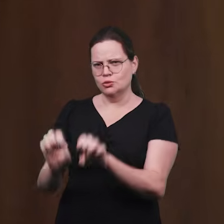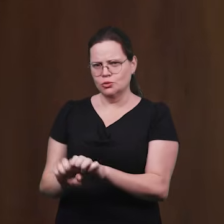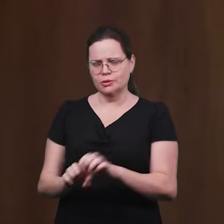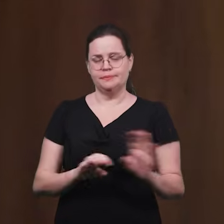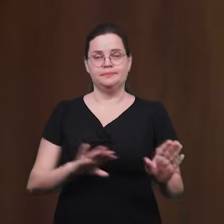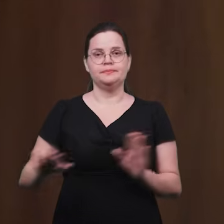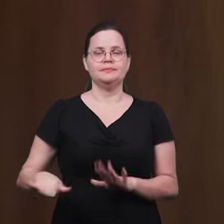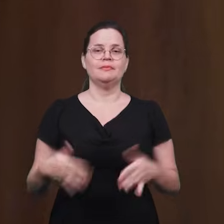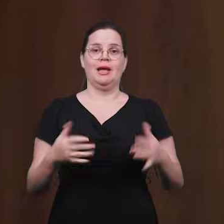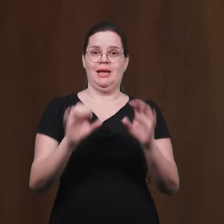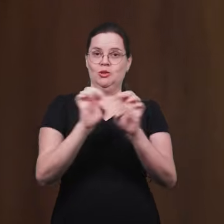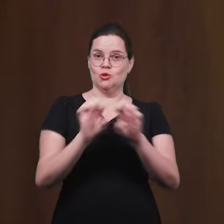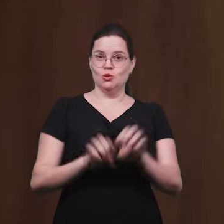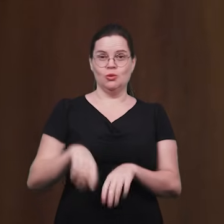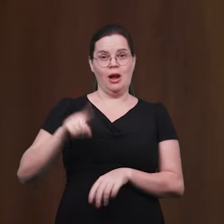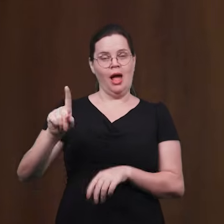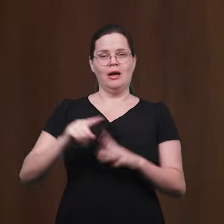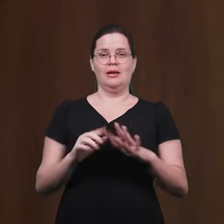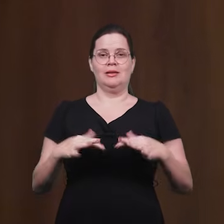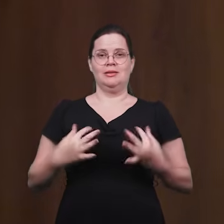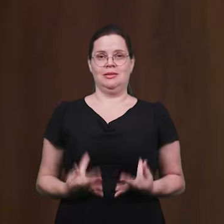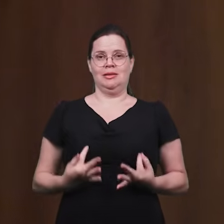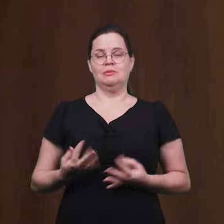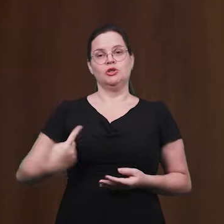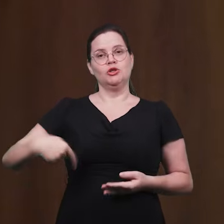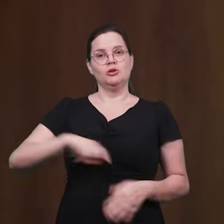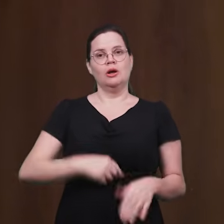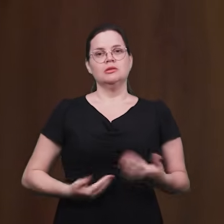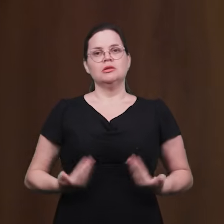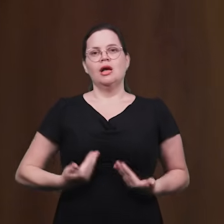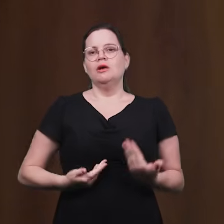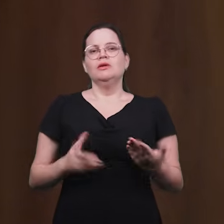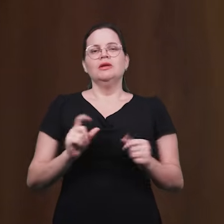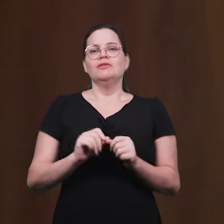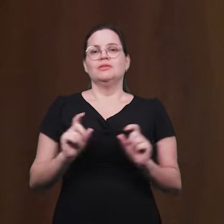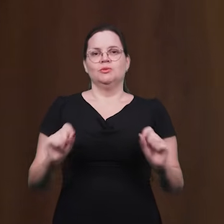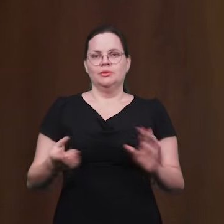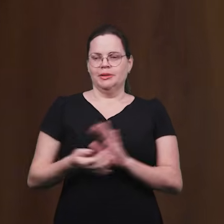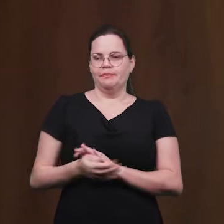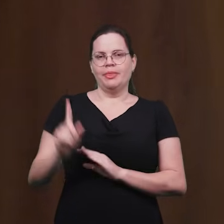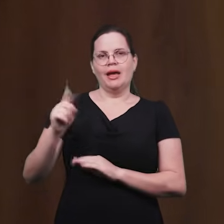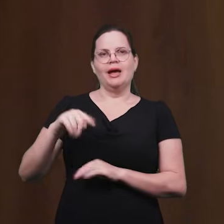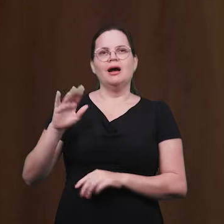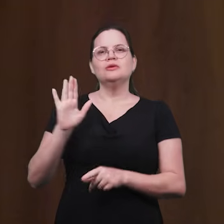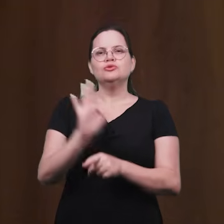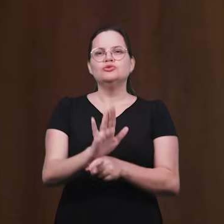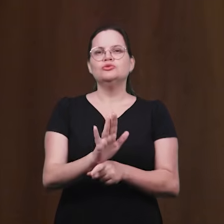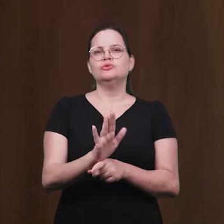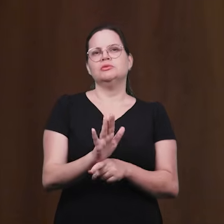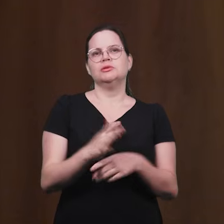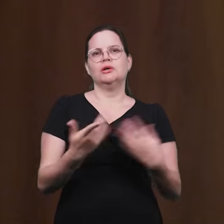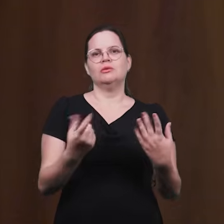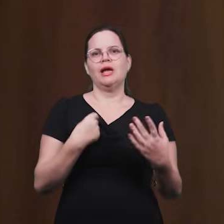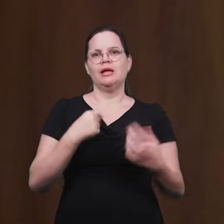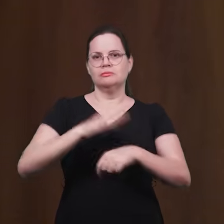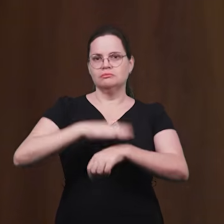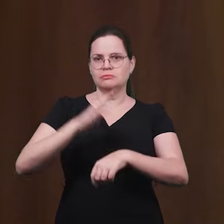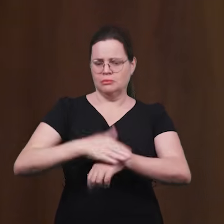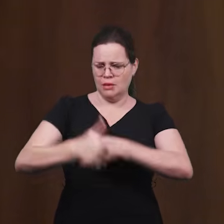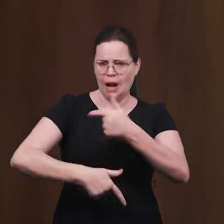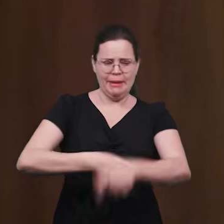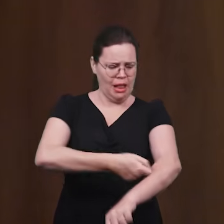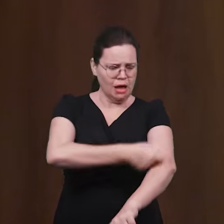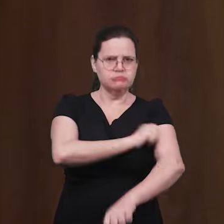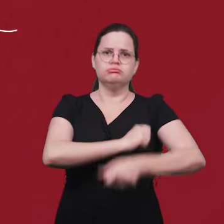muito simples. O que está sendo feito pelos irmãos é mais uma ajuda de mão de